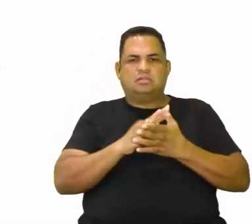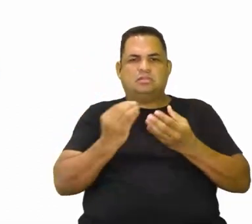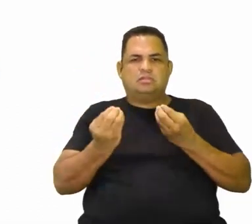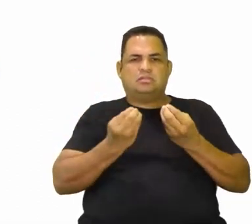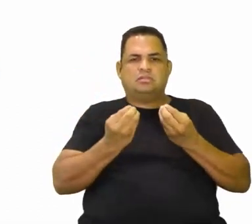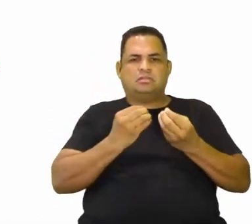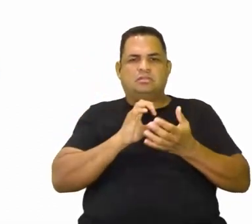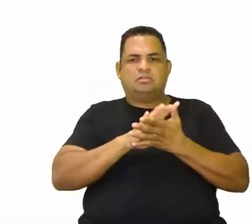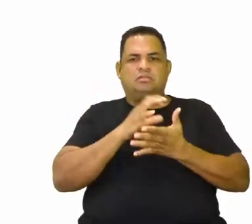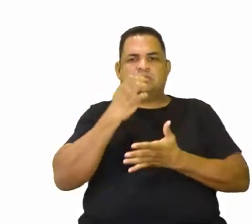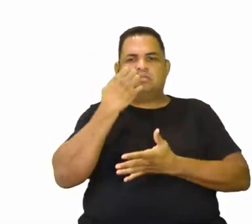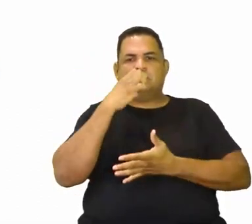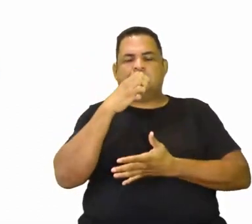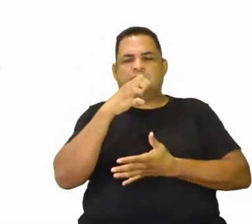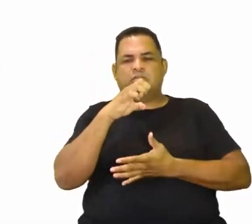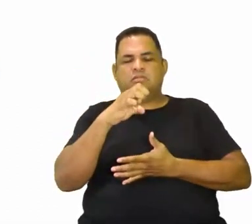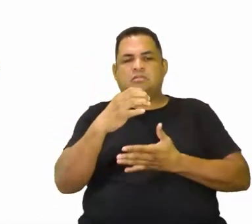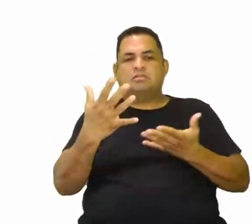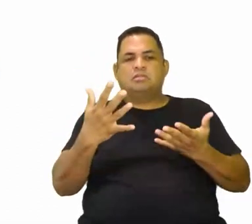maneira da